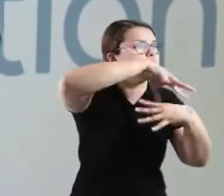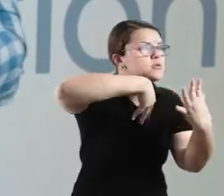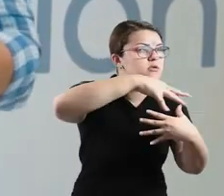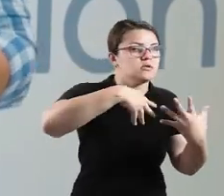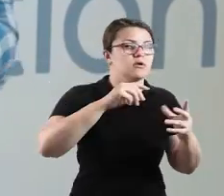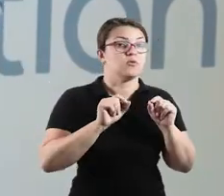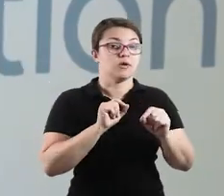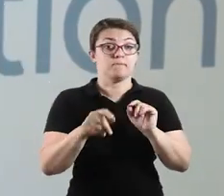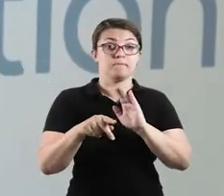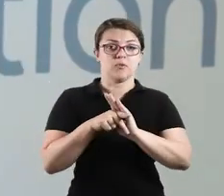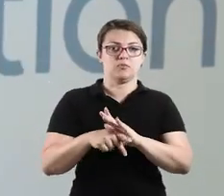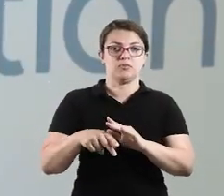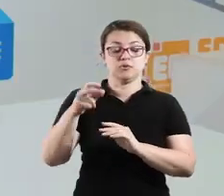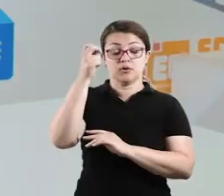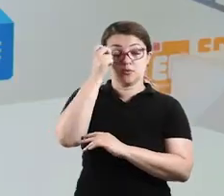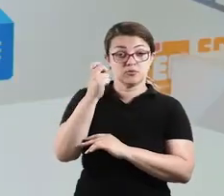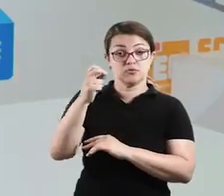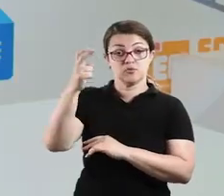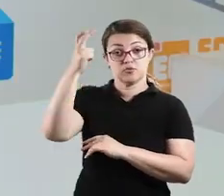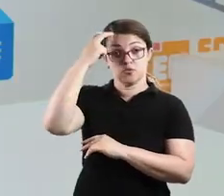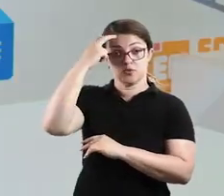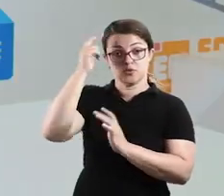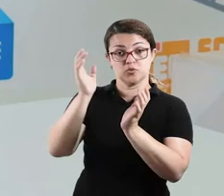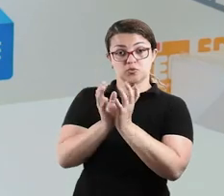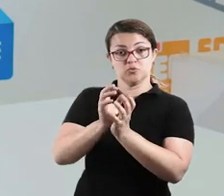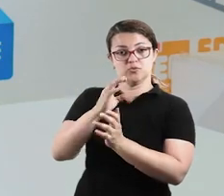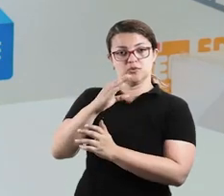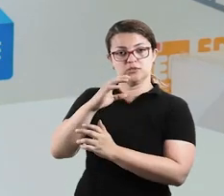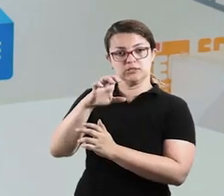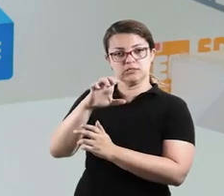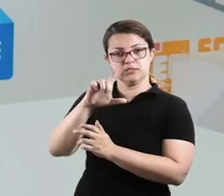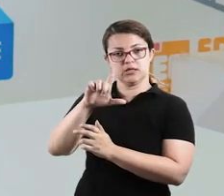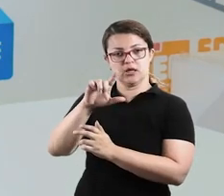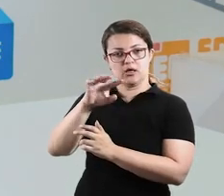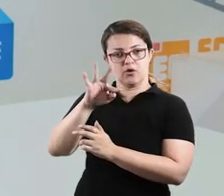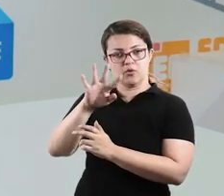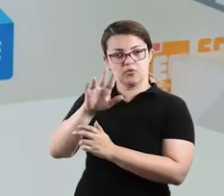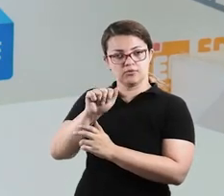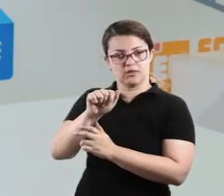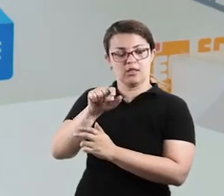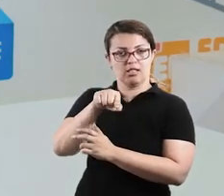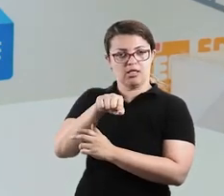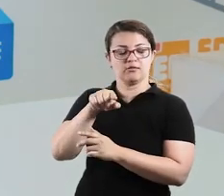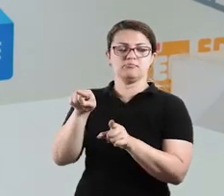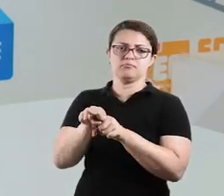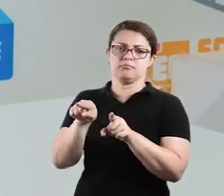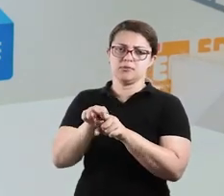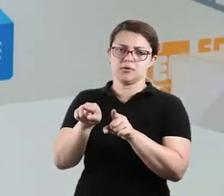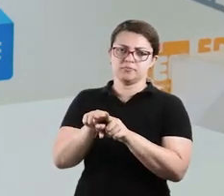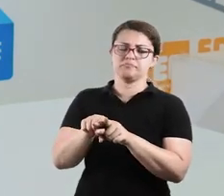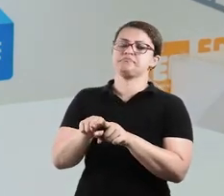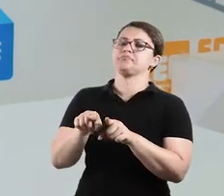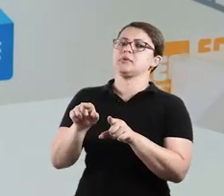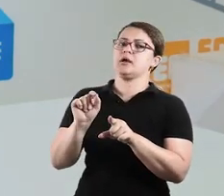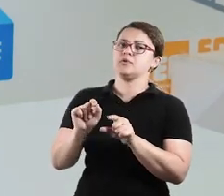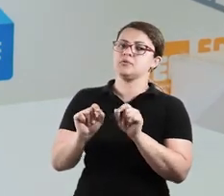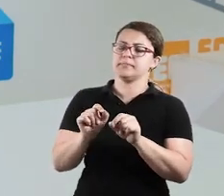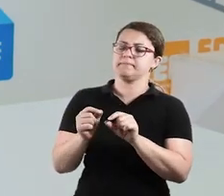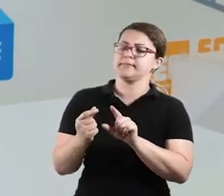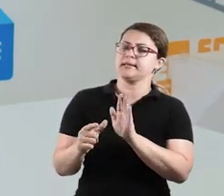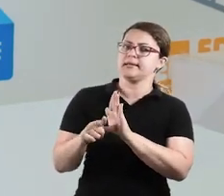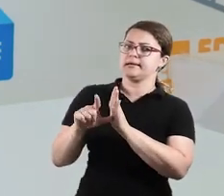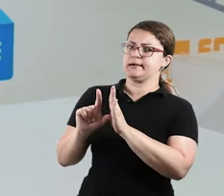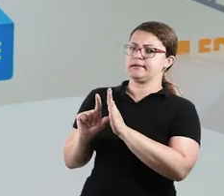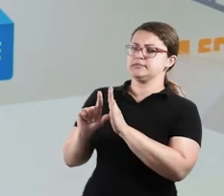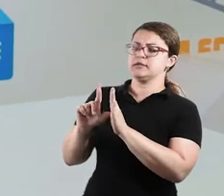ela vem da cultura celta, que lá na cultura celta era o Dia dos Mortos, onde eles também se vestiam de monstros para celebrar essa